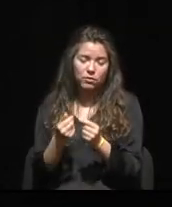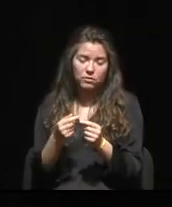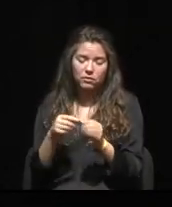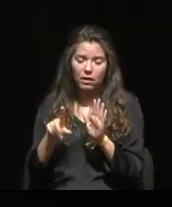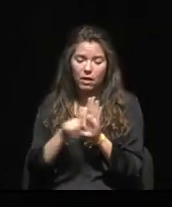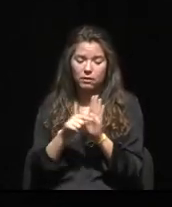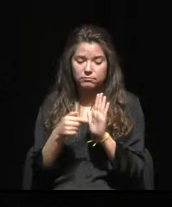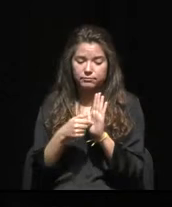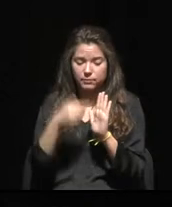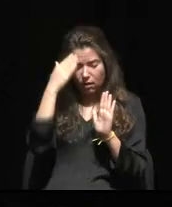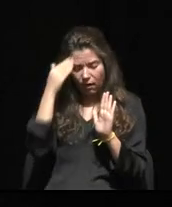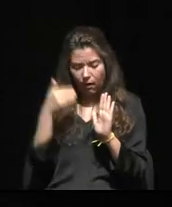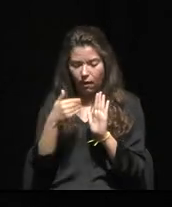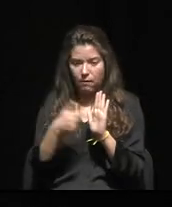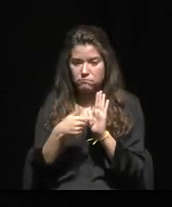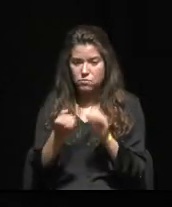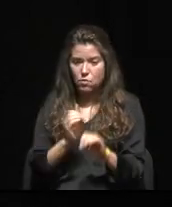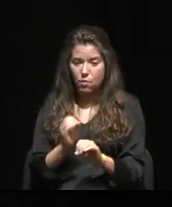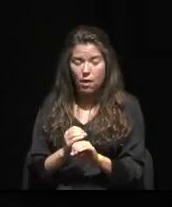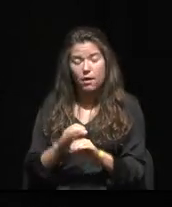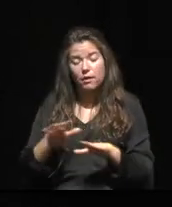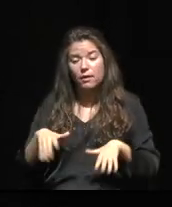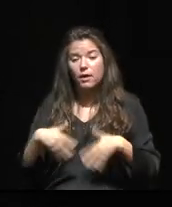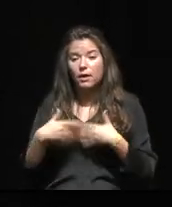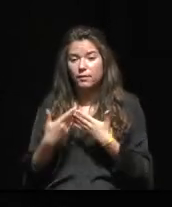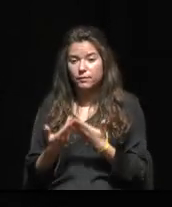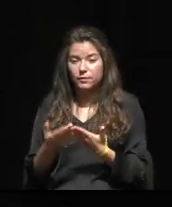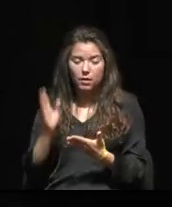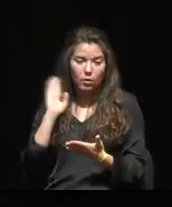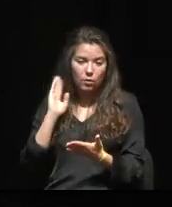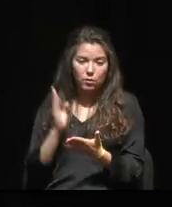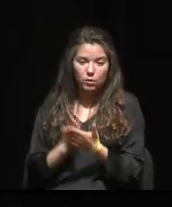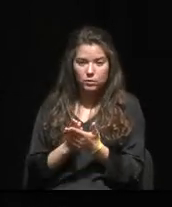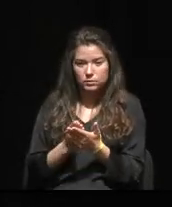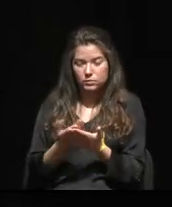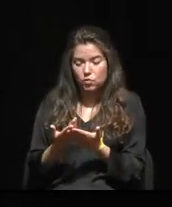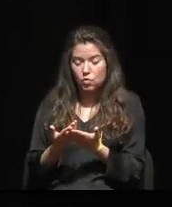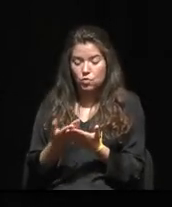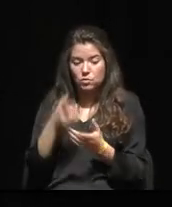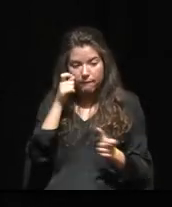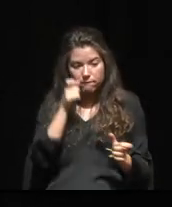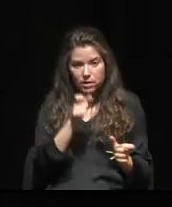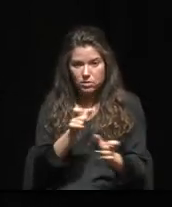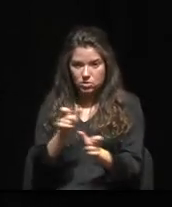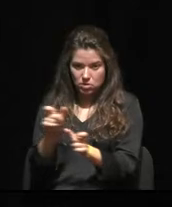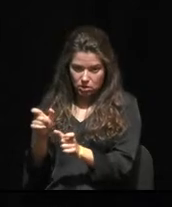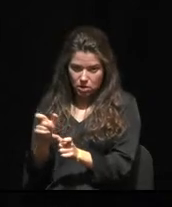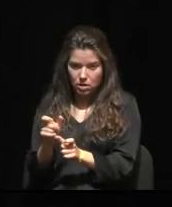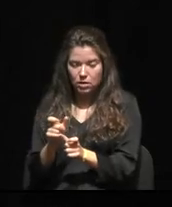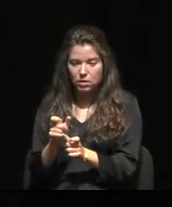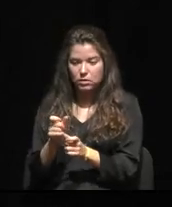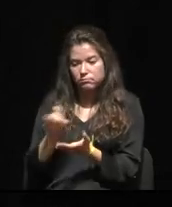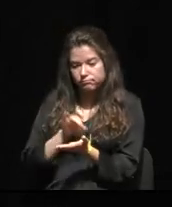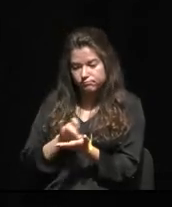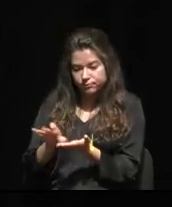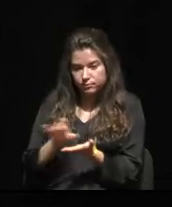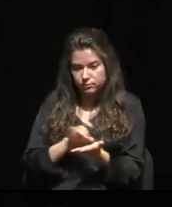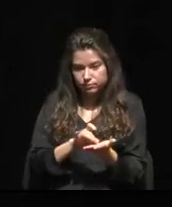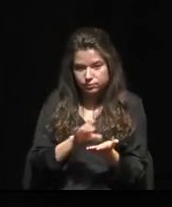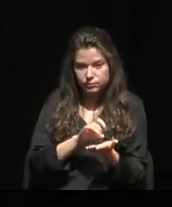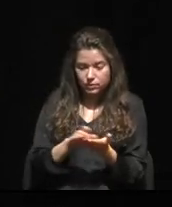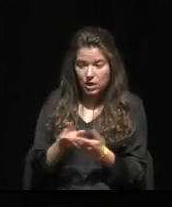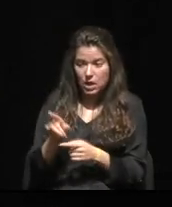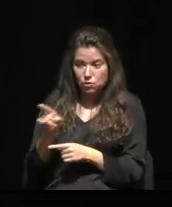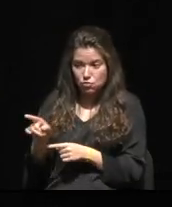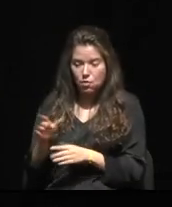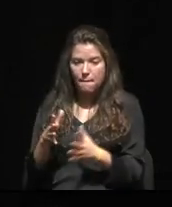na lei dando assim origem é que na recente valorização remuneratória os fiscais municipais se vissem excluídos na sua